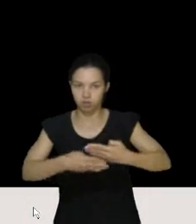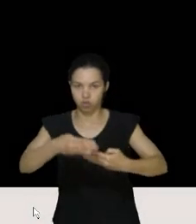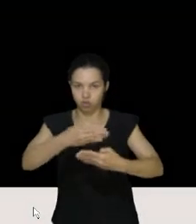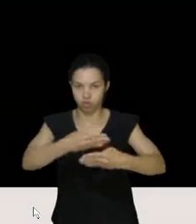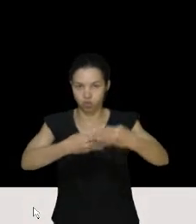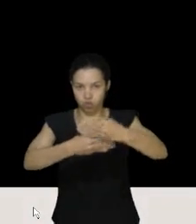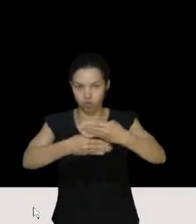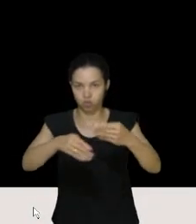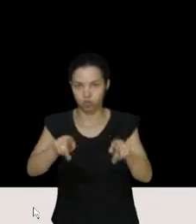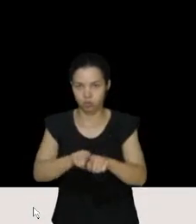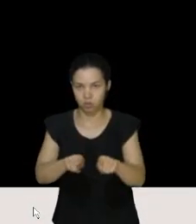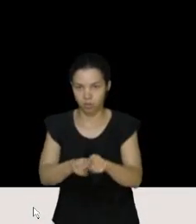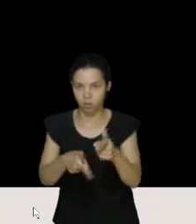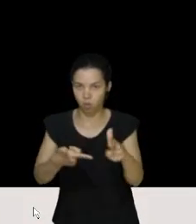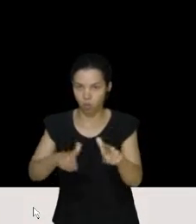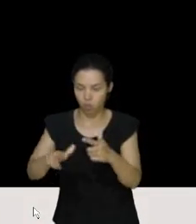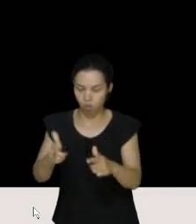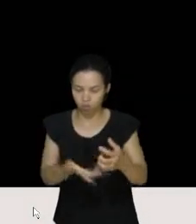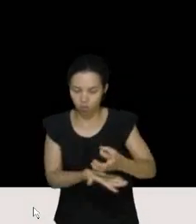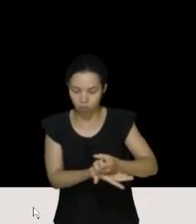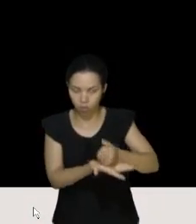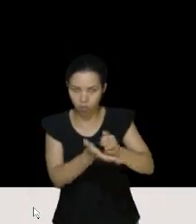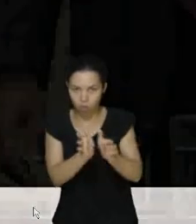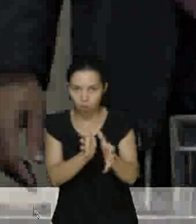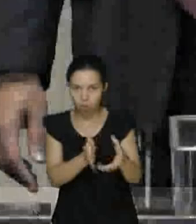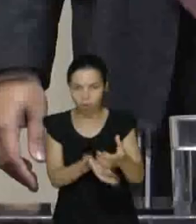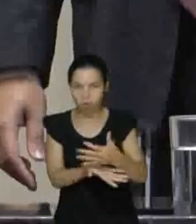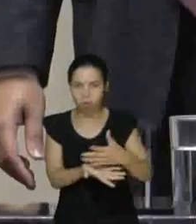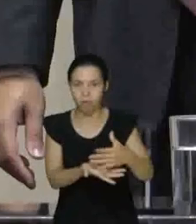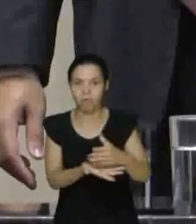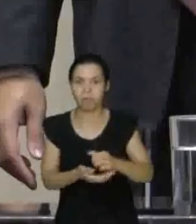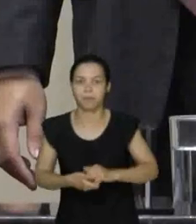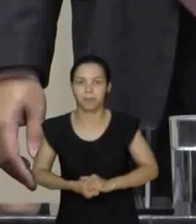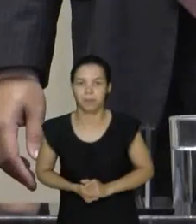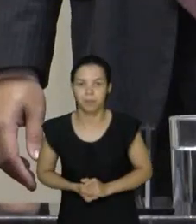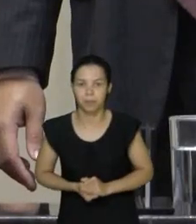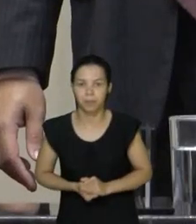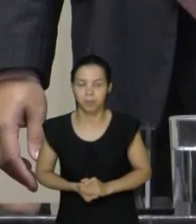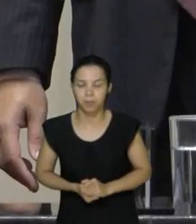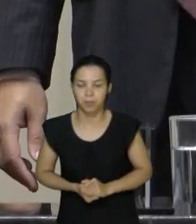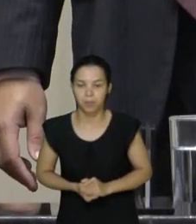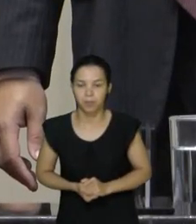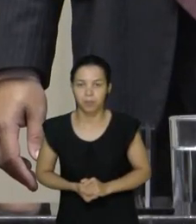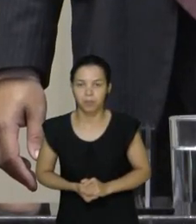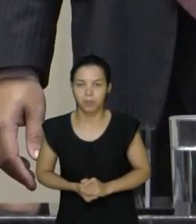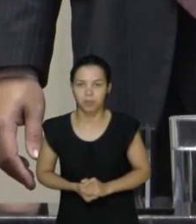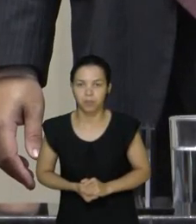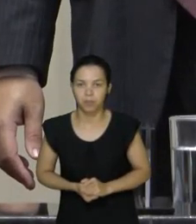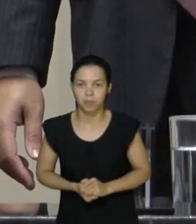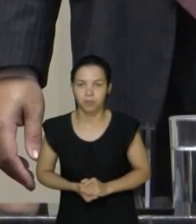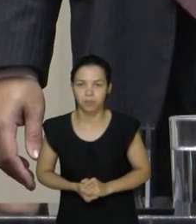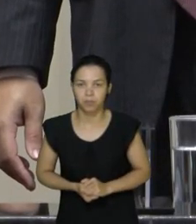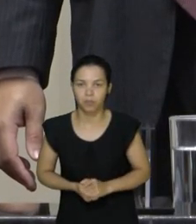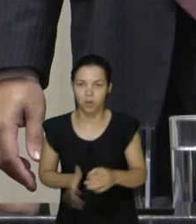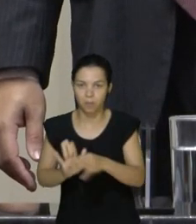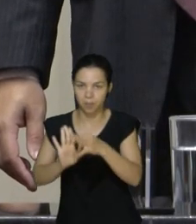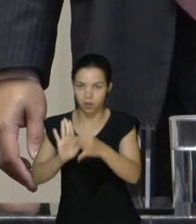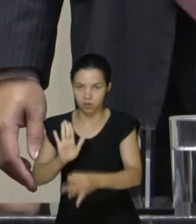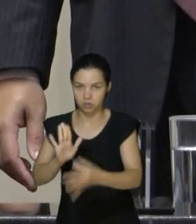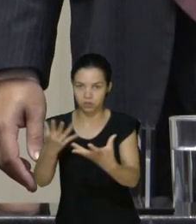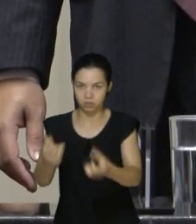e de outros artigos produzidos pelo barro cozido. Os pareceres são